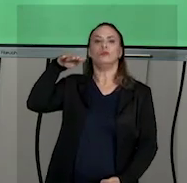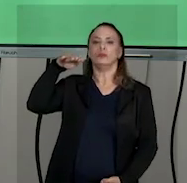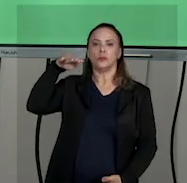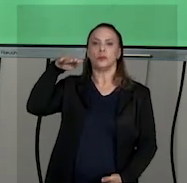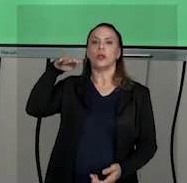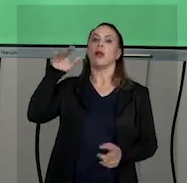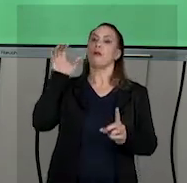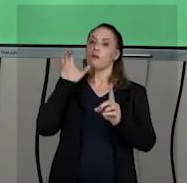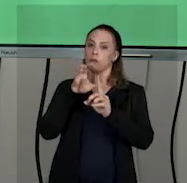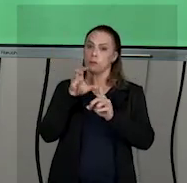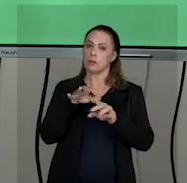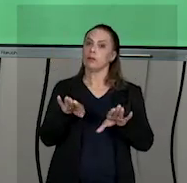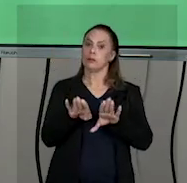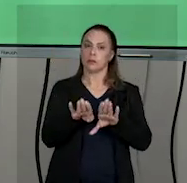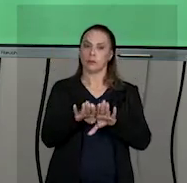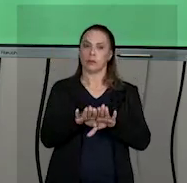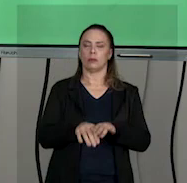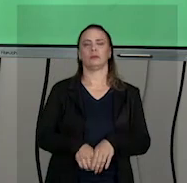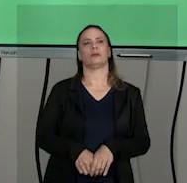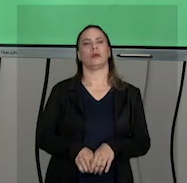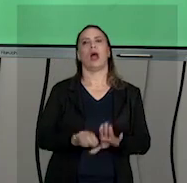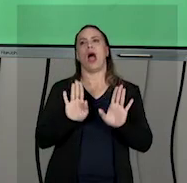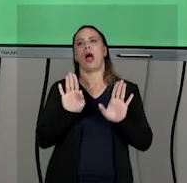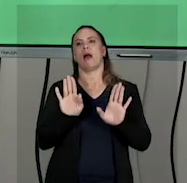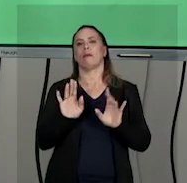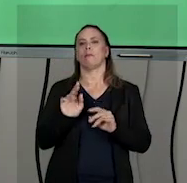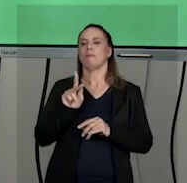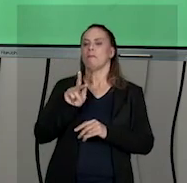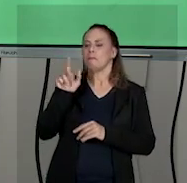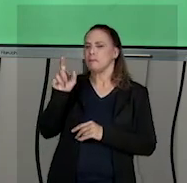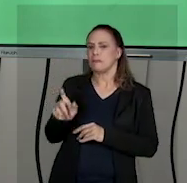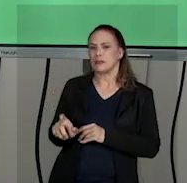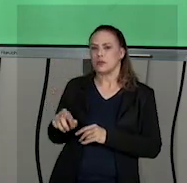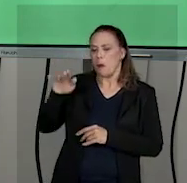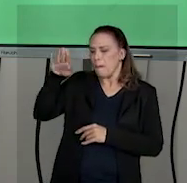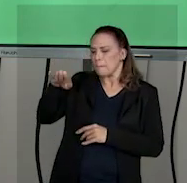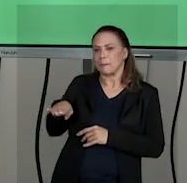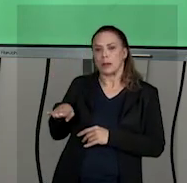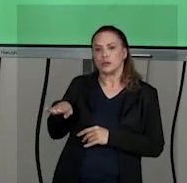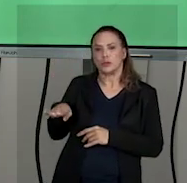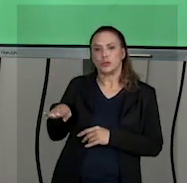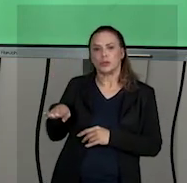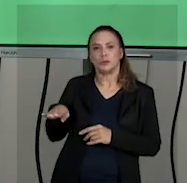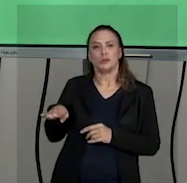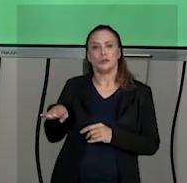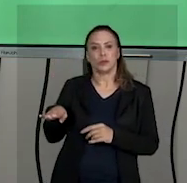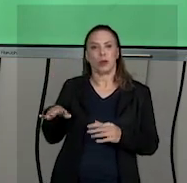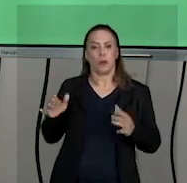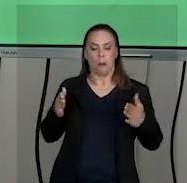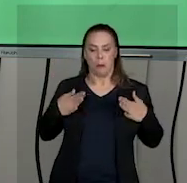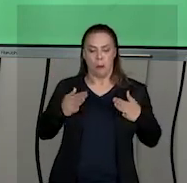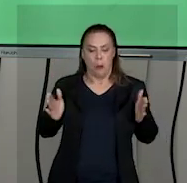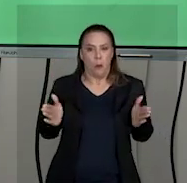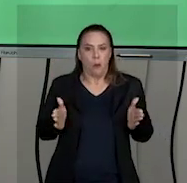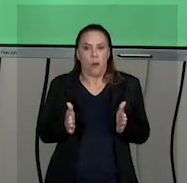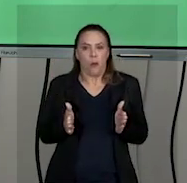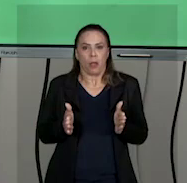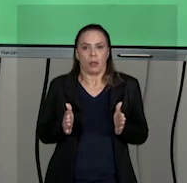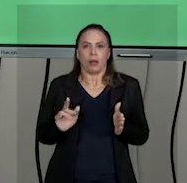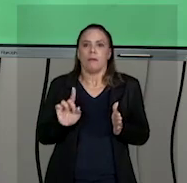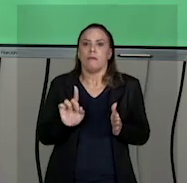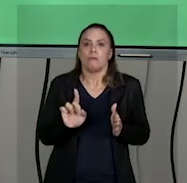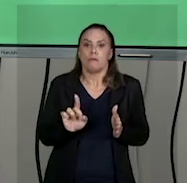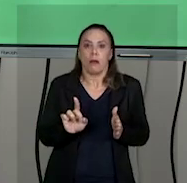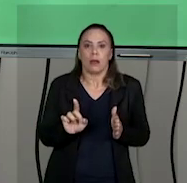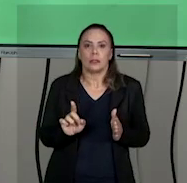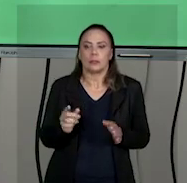gente, que às vezes a pessoa tem uma estatura mais baixa, uma caixa torácica menor, mas o treino dela,